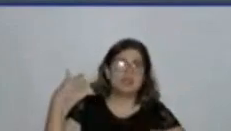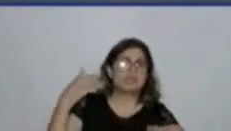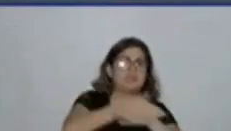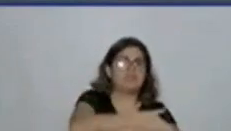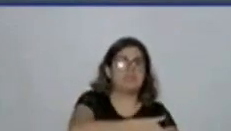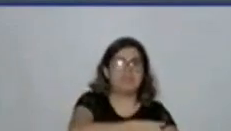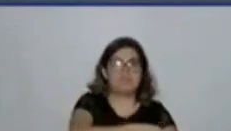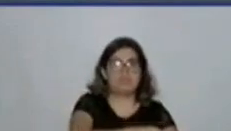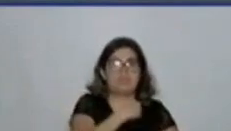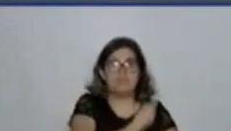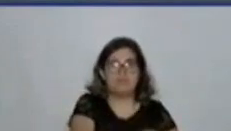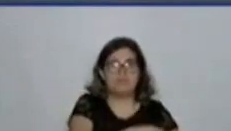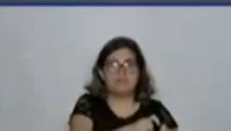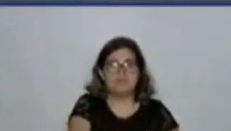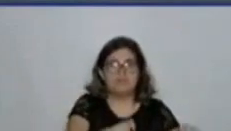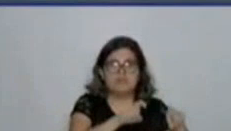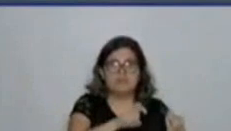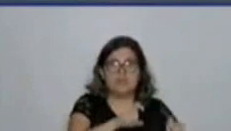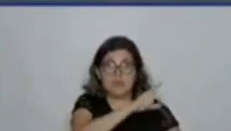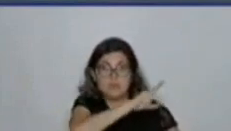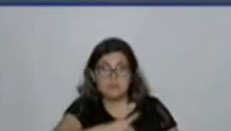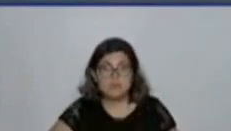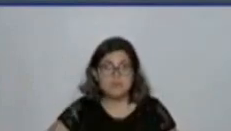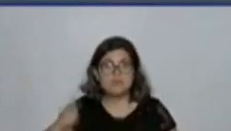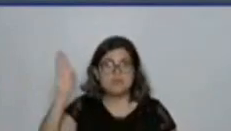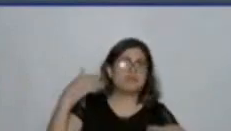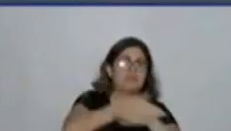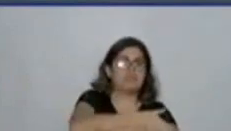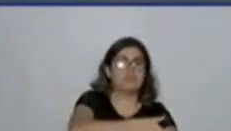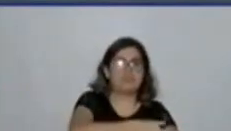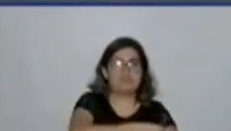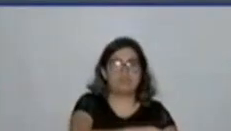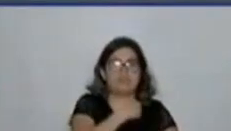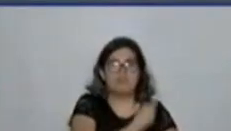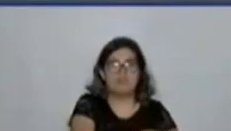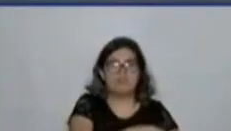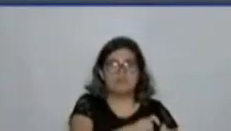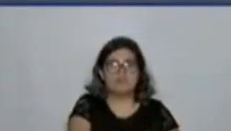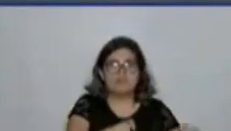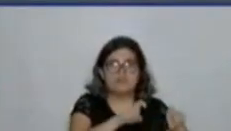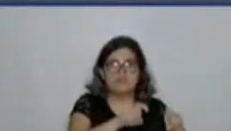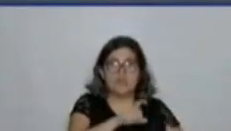equipamentos. O presidente da República vazou.